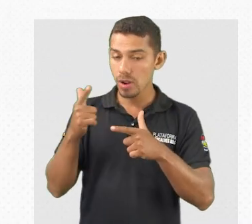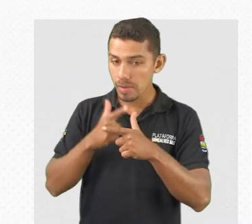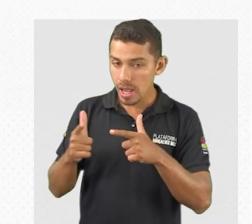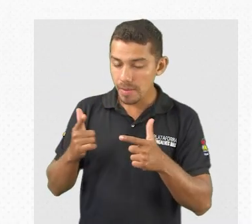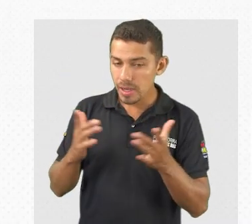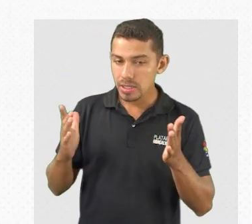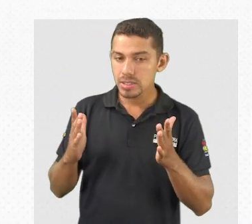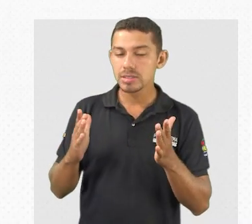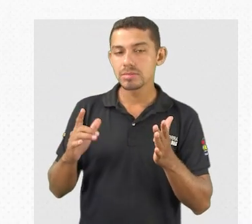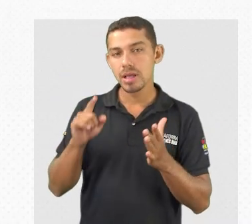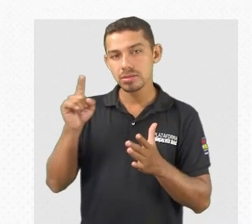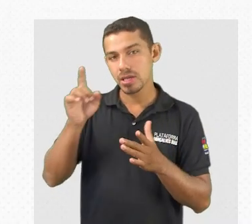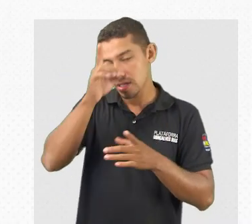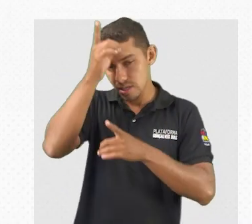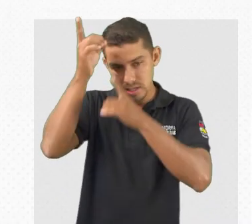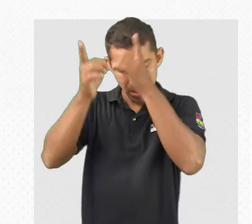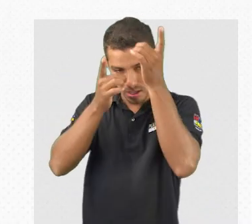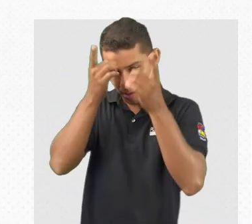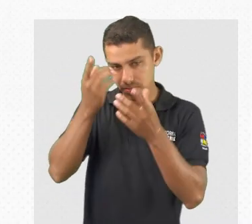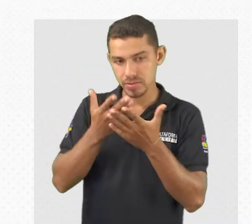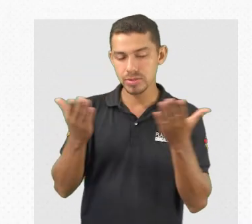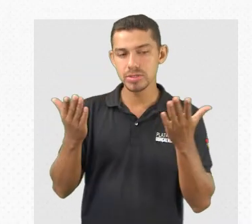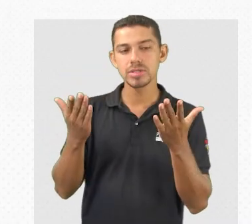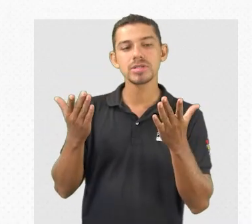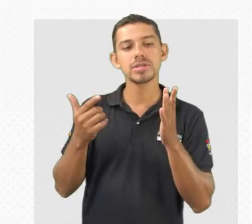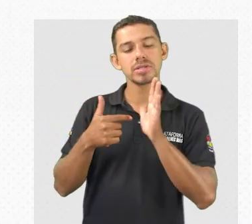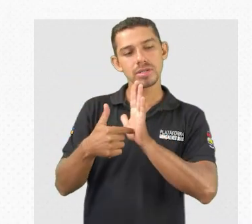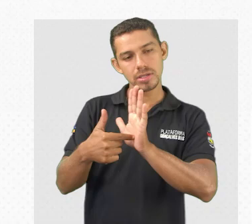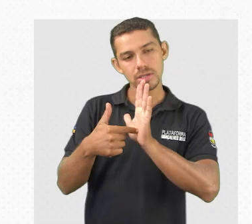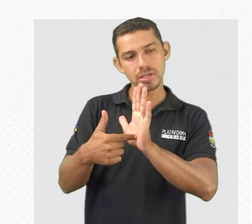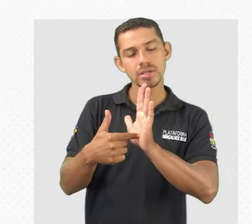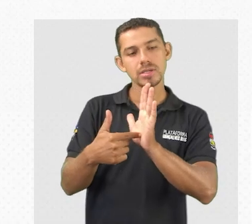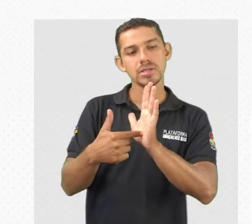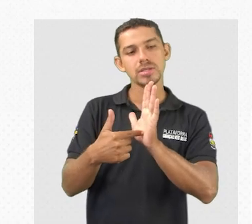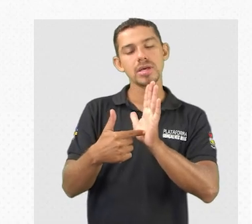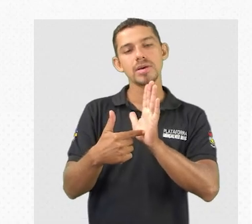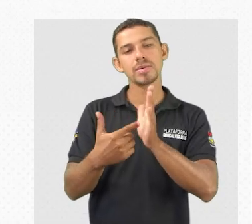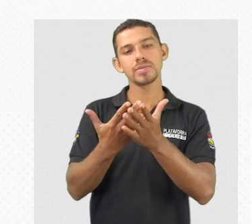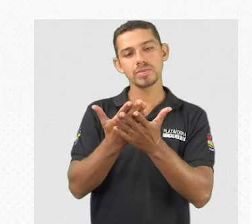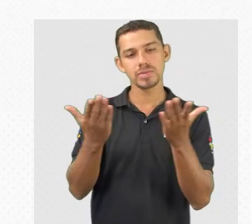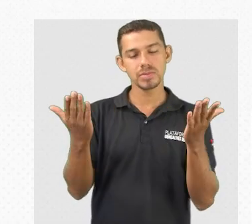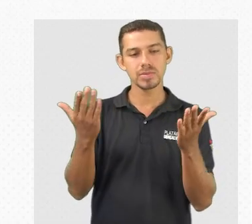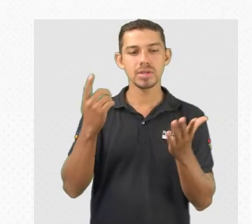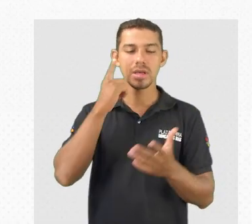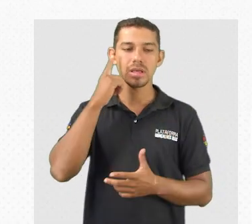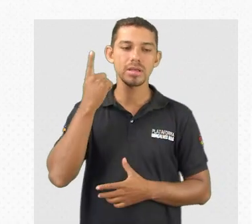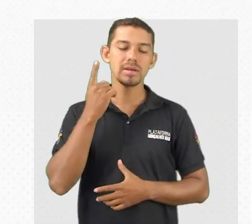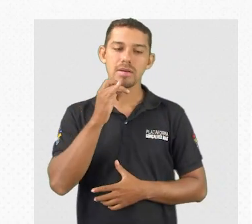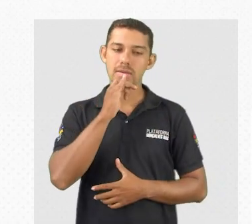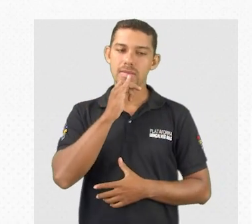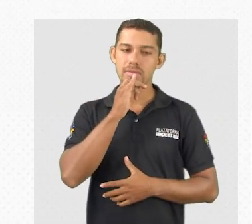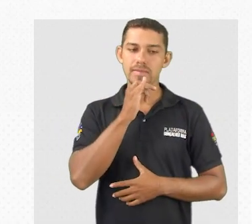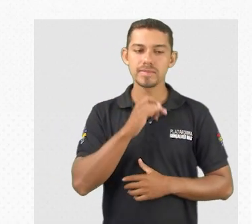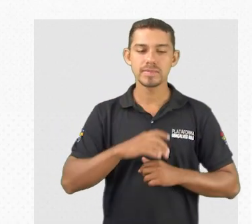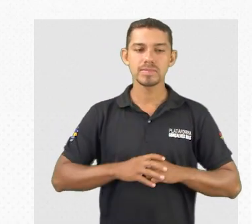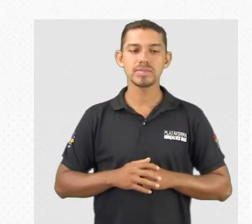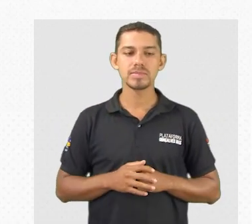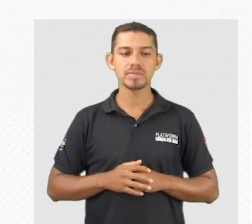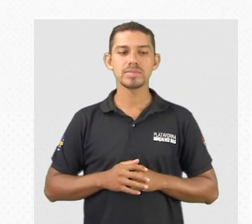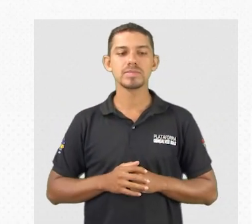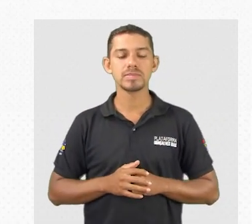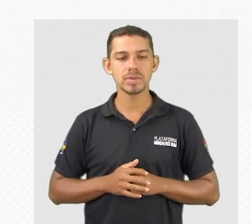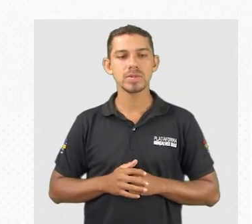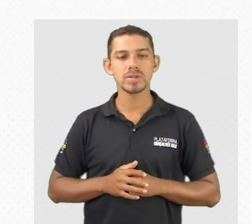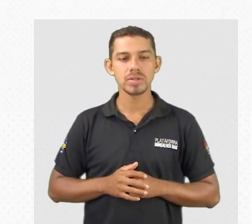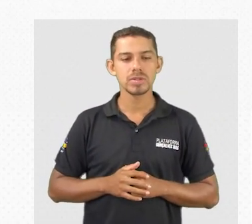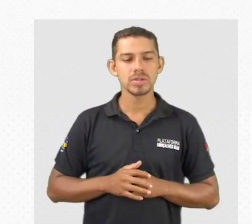problemas advindos dessa ideia de democracia representativa, dessa representação eleitoral. Uma vez que a